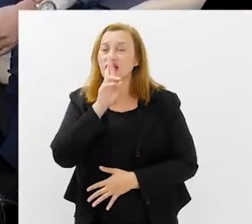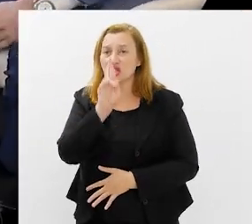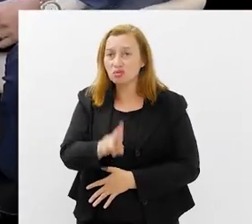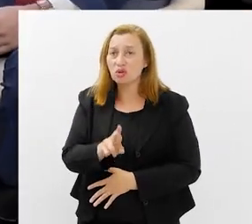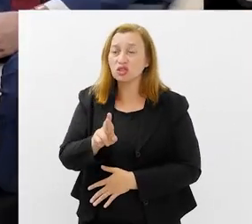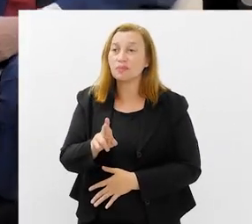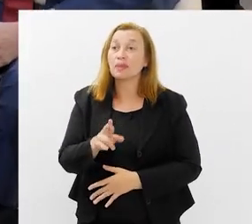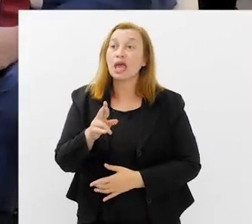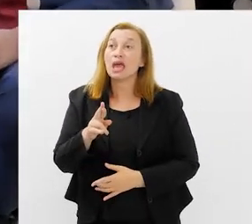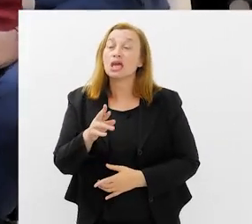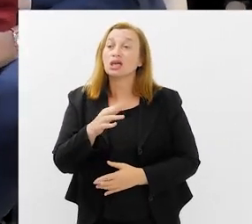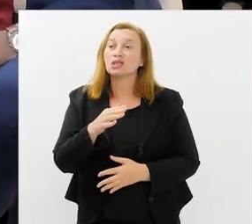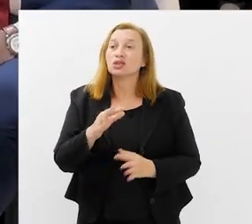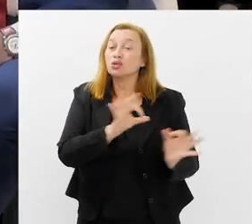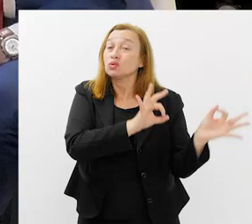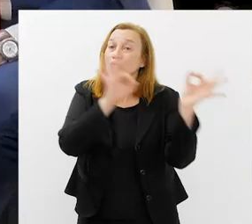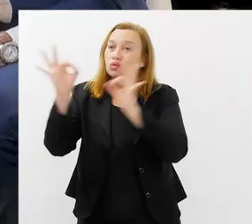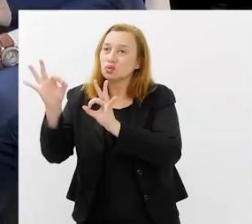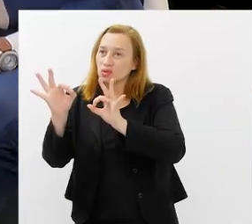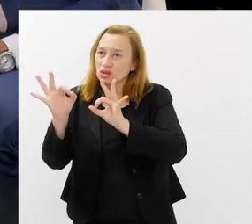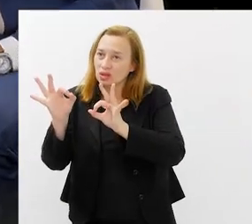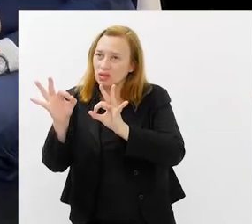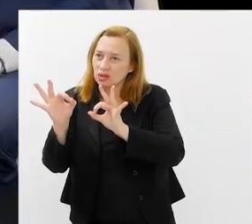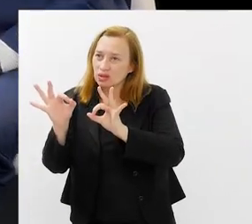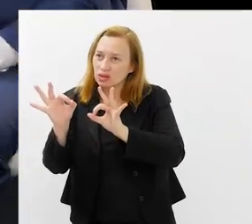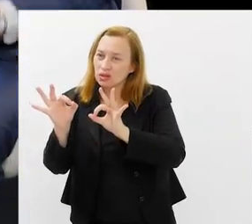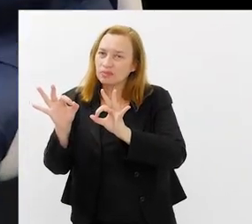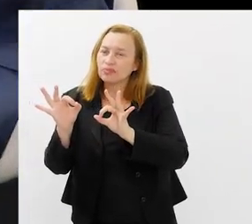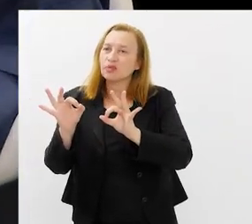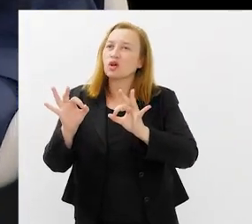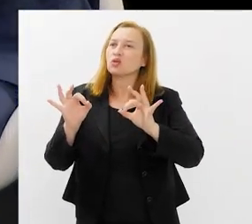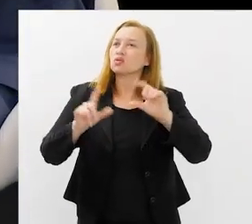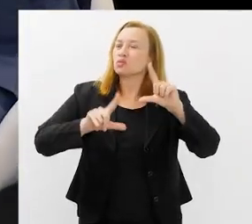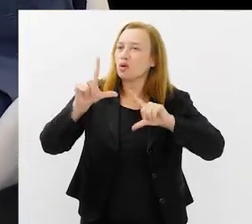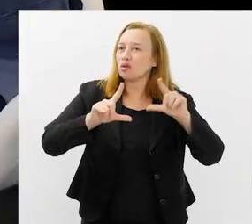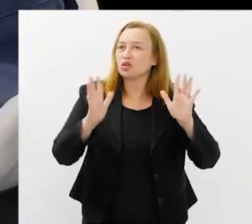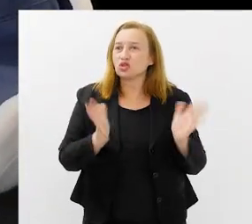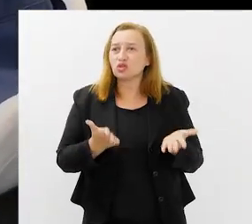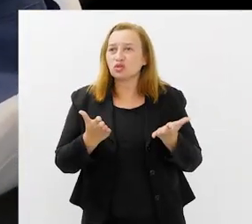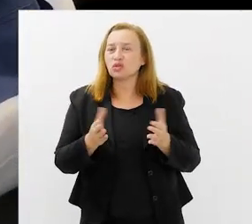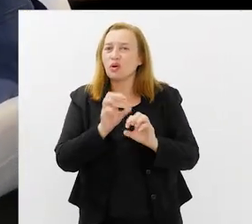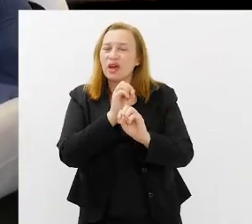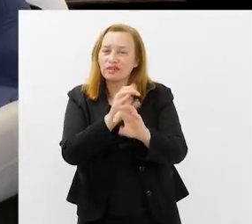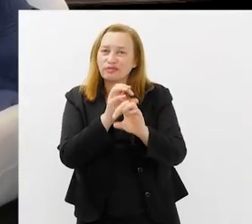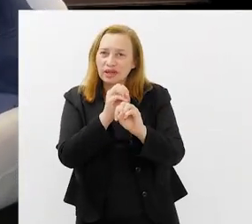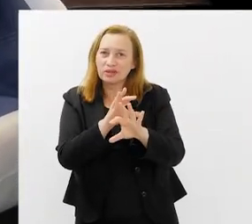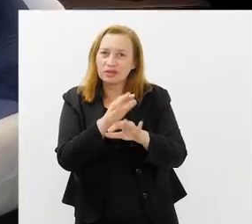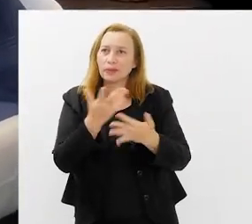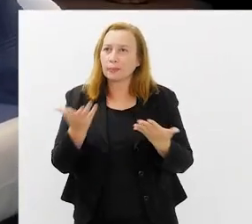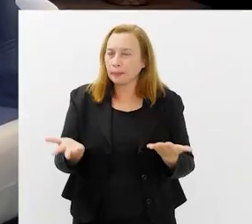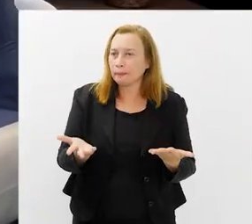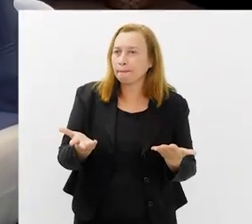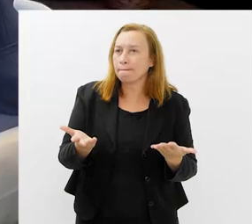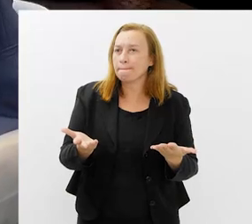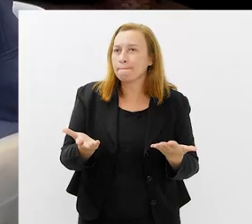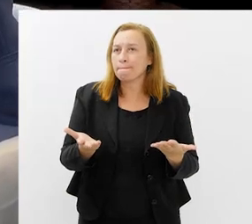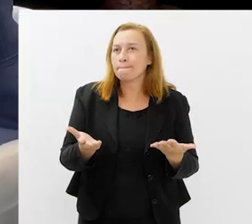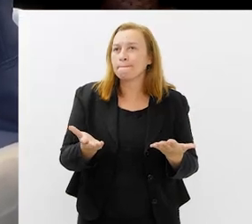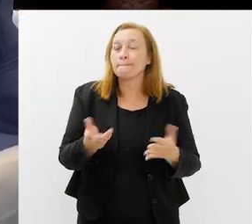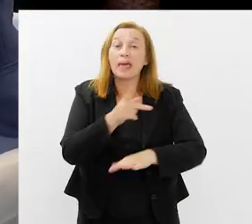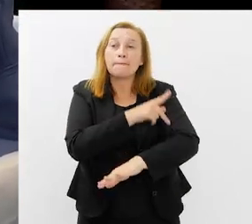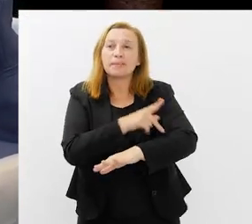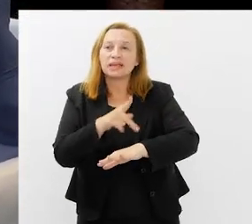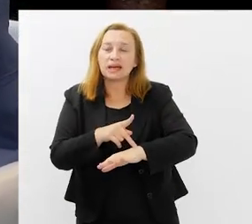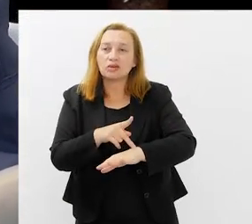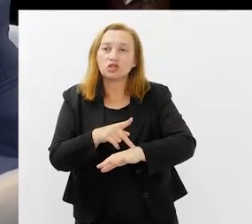nessa resposta muito importante para aqueles que nos assistem no nosso programa, que é a questão educacional, né, que